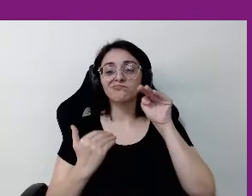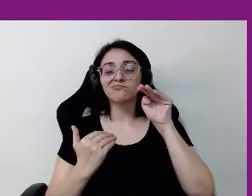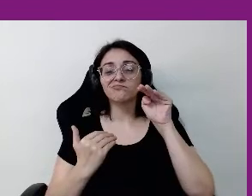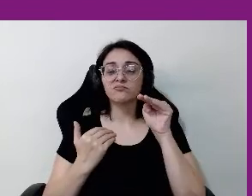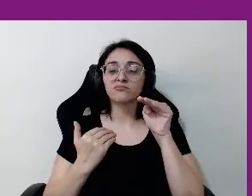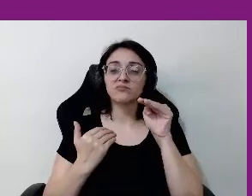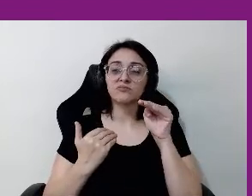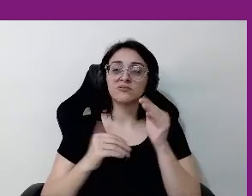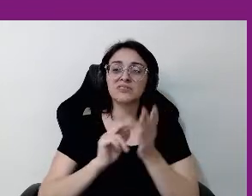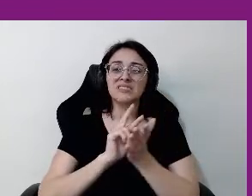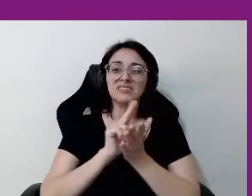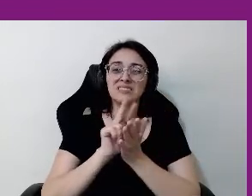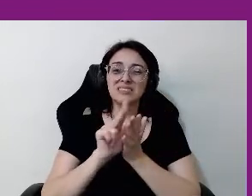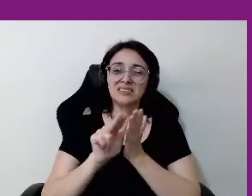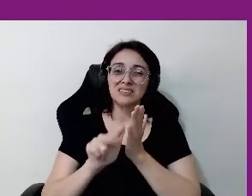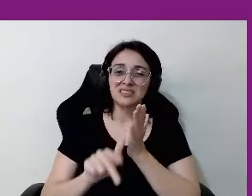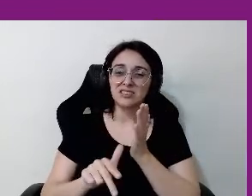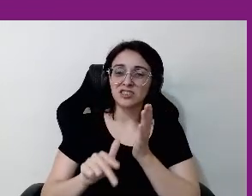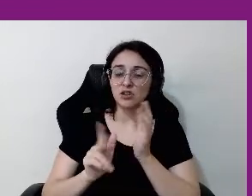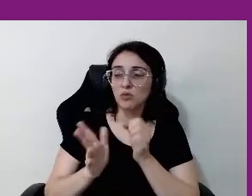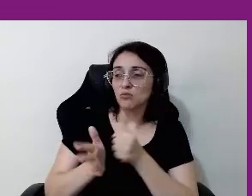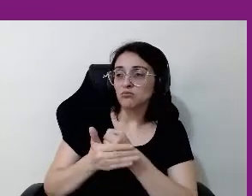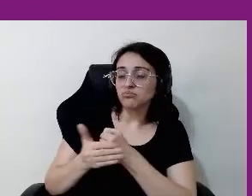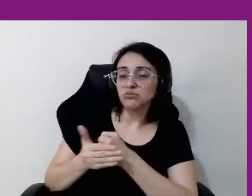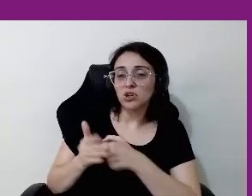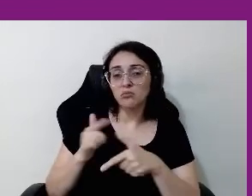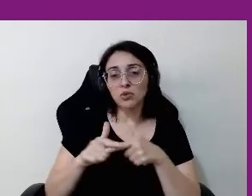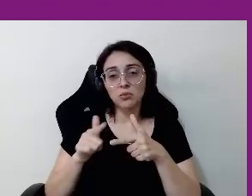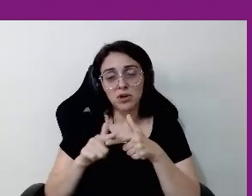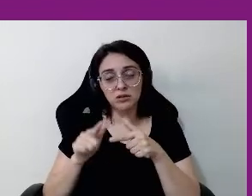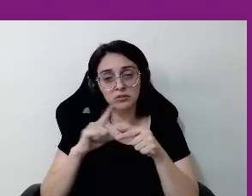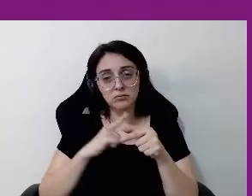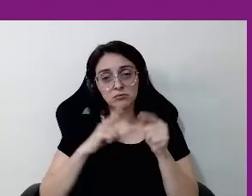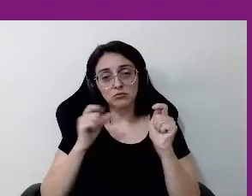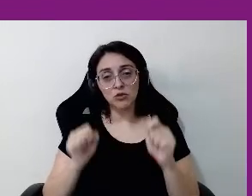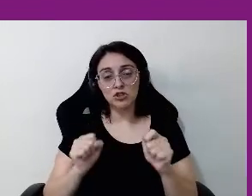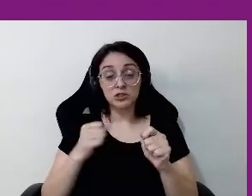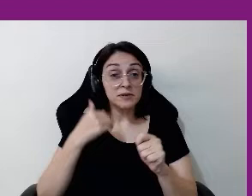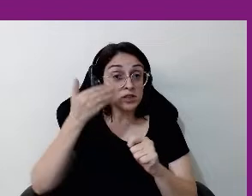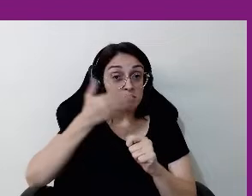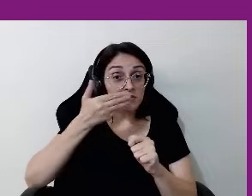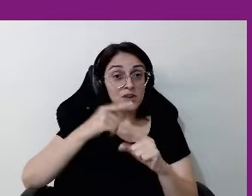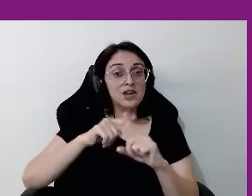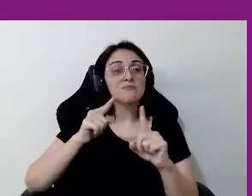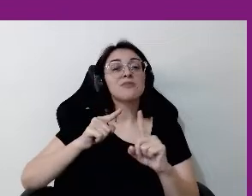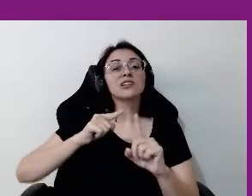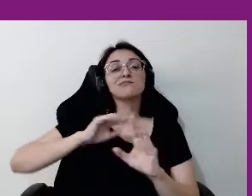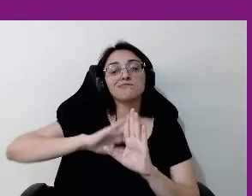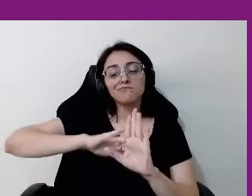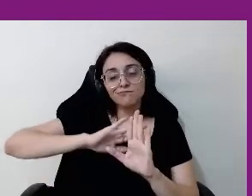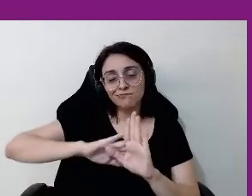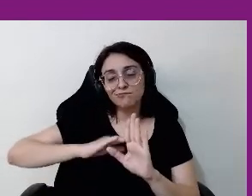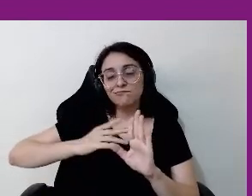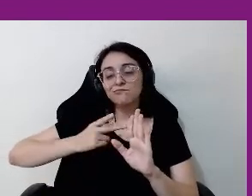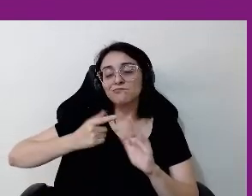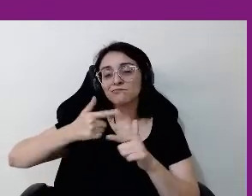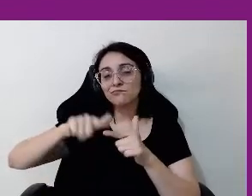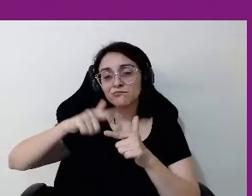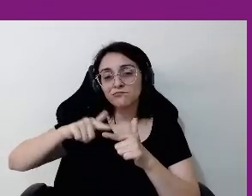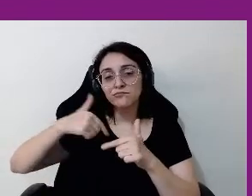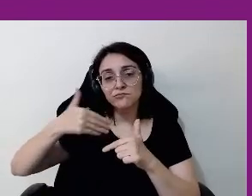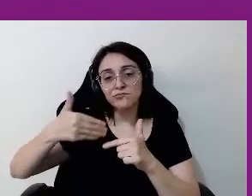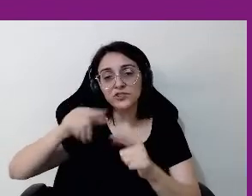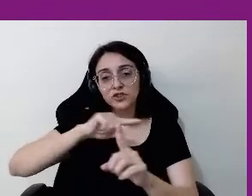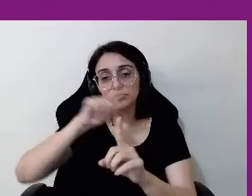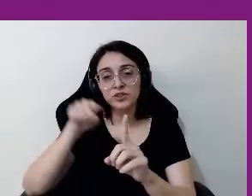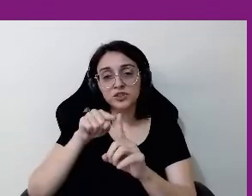e tenha vários mecanismos ocultos aí de lesão pulmonar, que a gente não está vendo, mas que está perpetuando a lesão, e a nossa